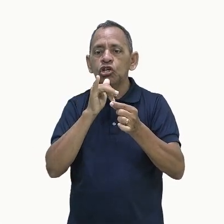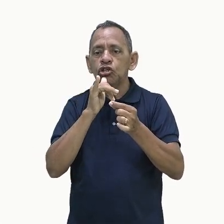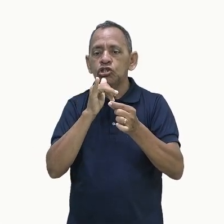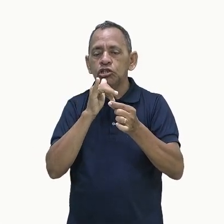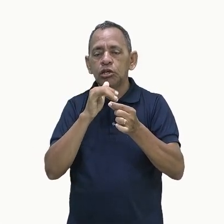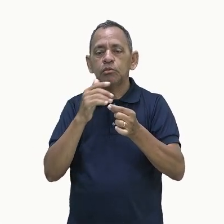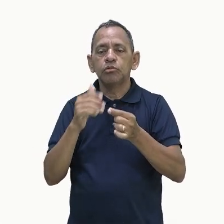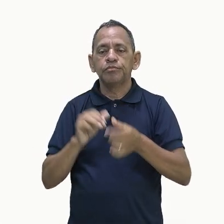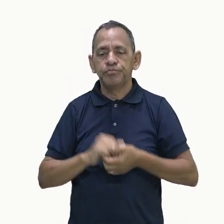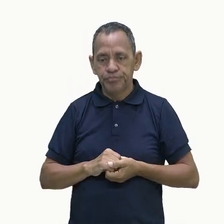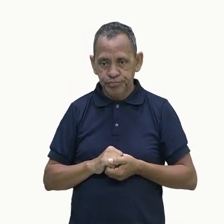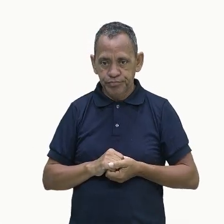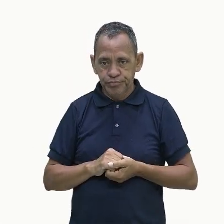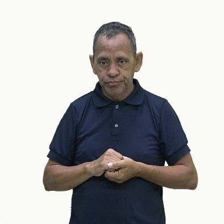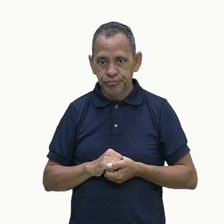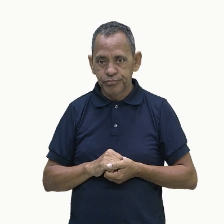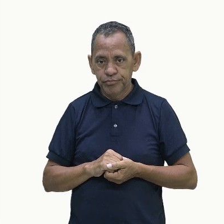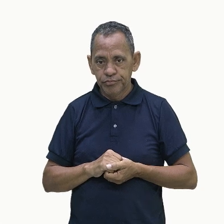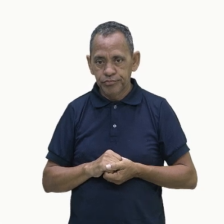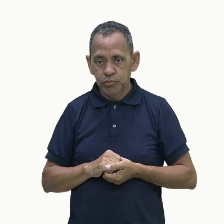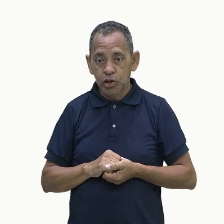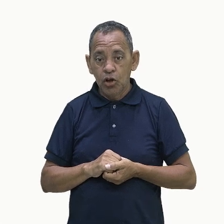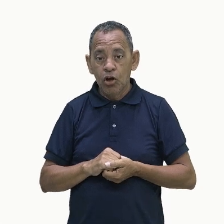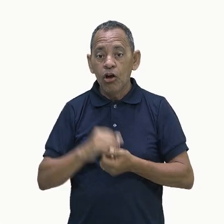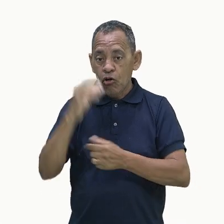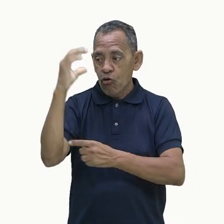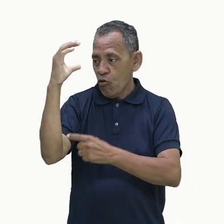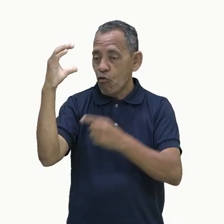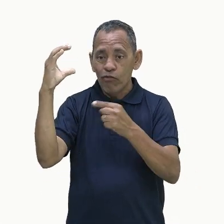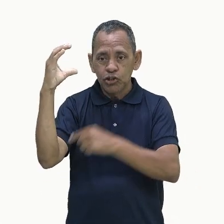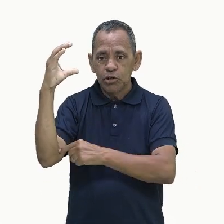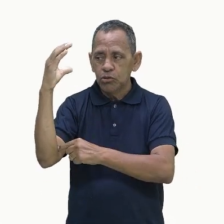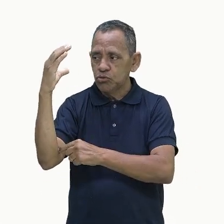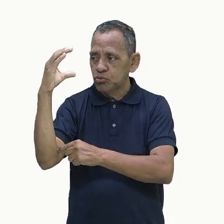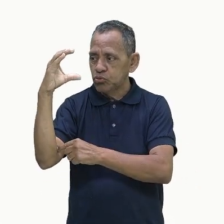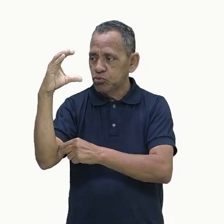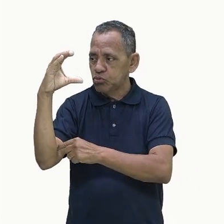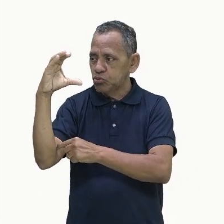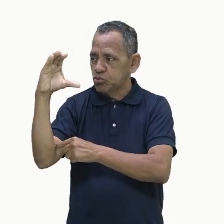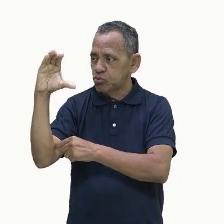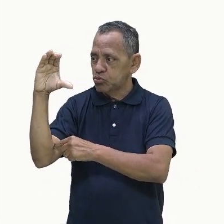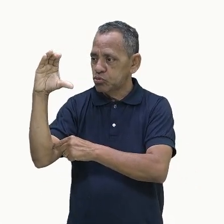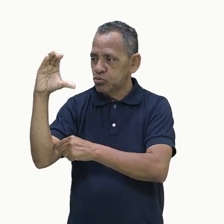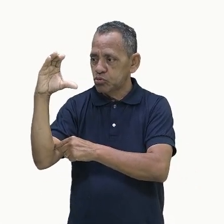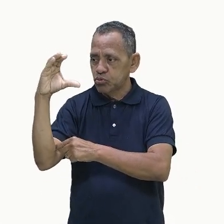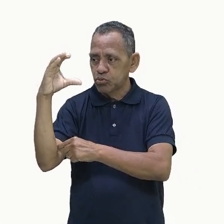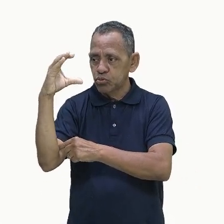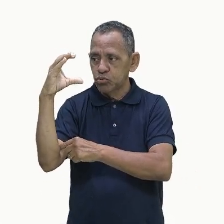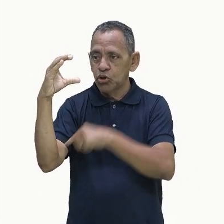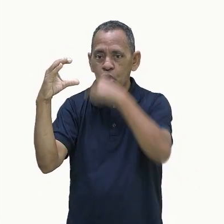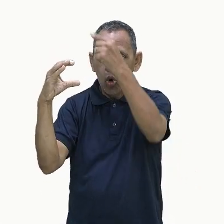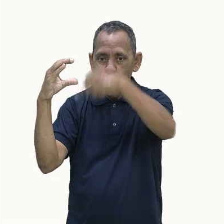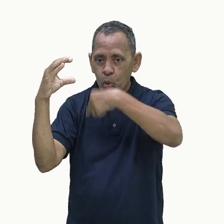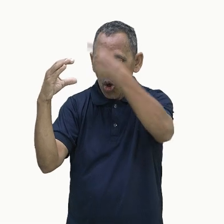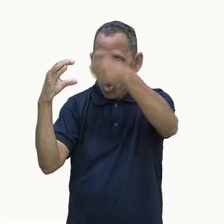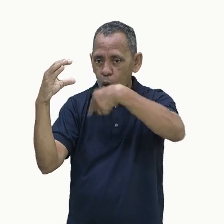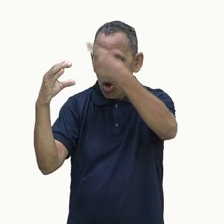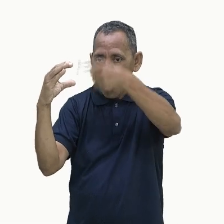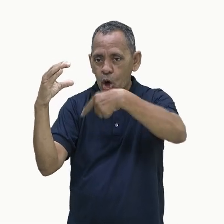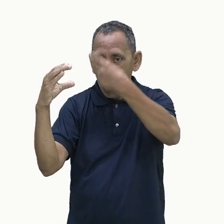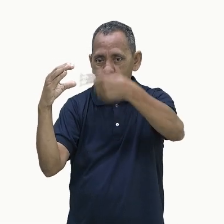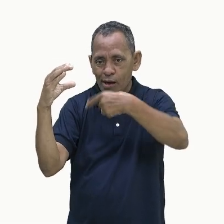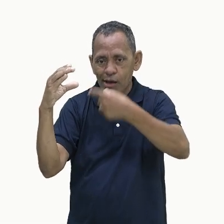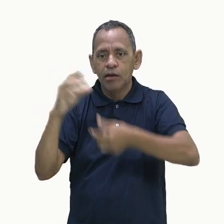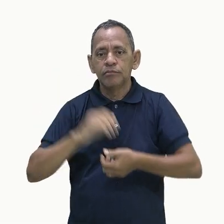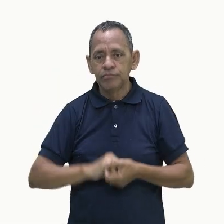nós é o quê? As pás de um ventilador ligado. Já o quarto tipo de movimento,